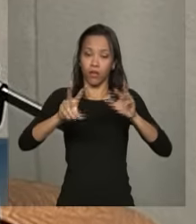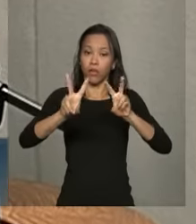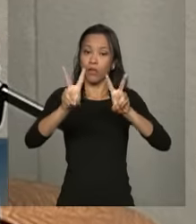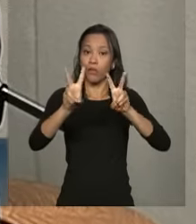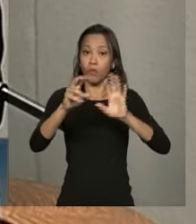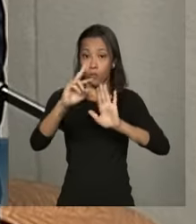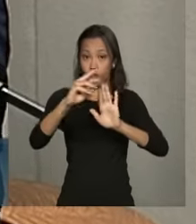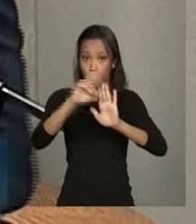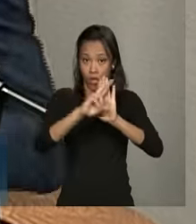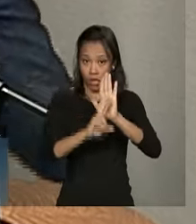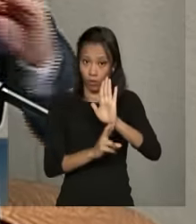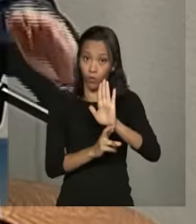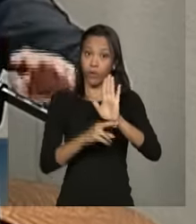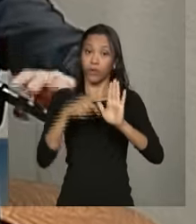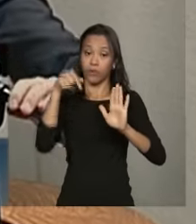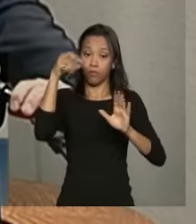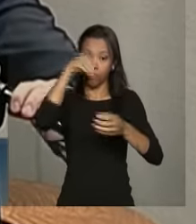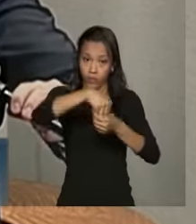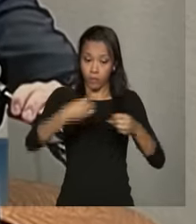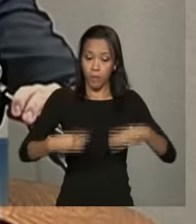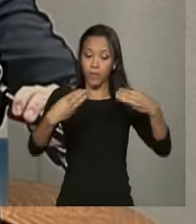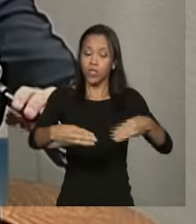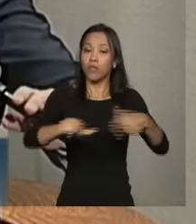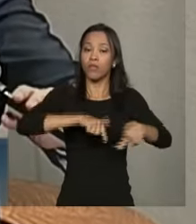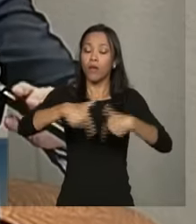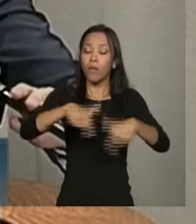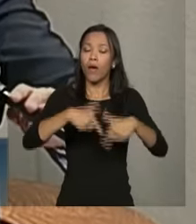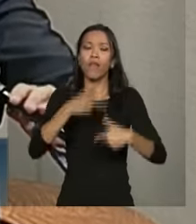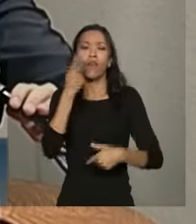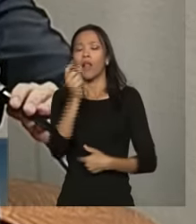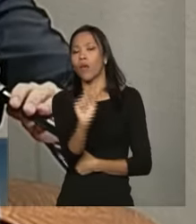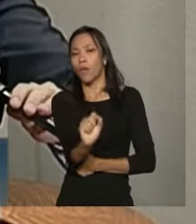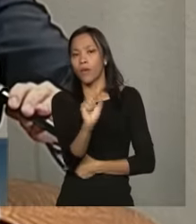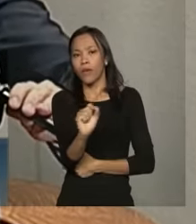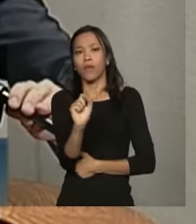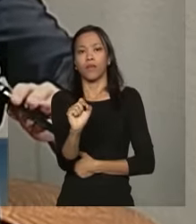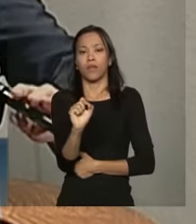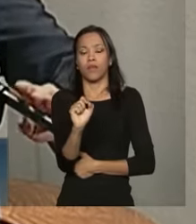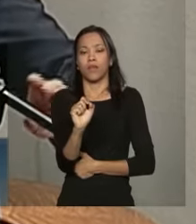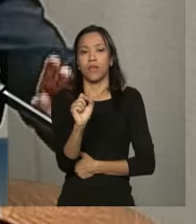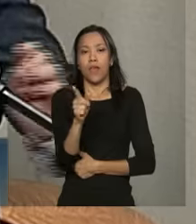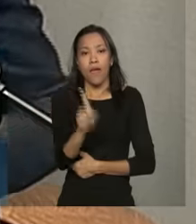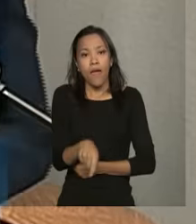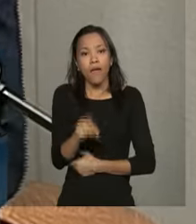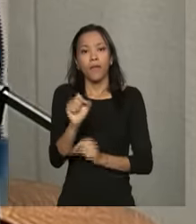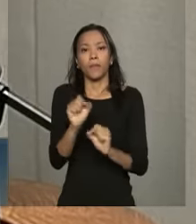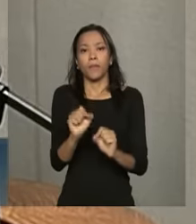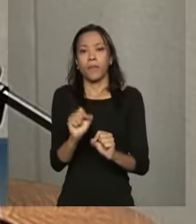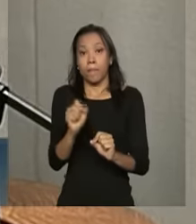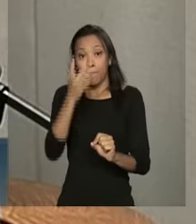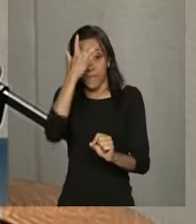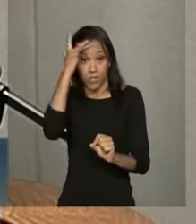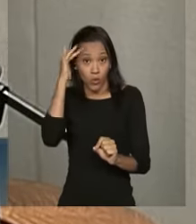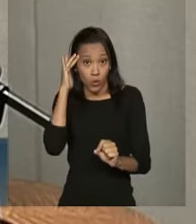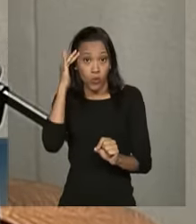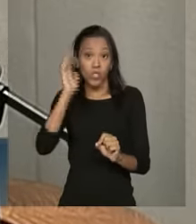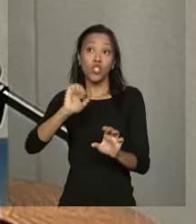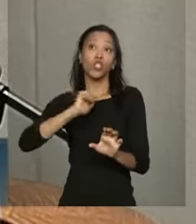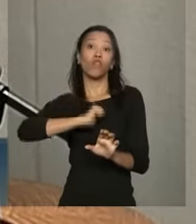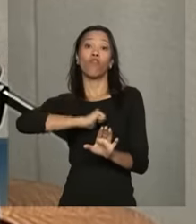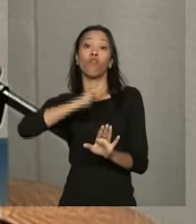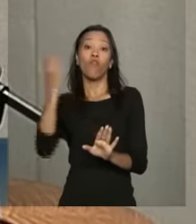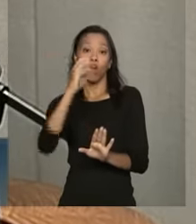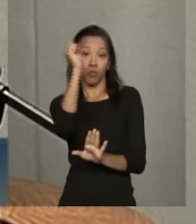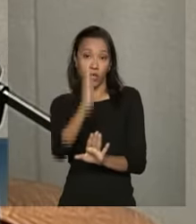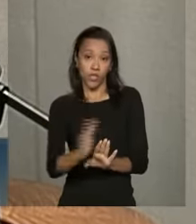os dados do Ministério do Trabalho e Emprego são referentes aos casos de resgate de de imigrantes isso coincide